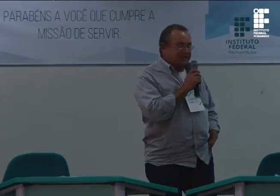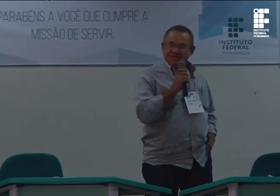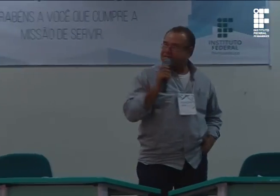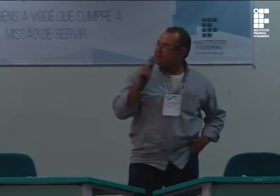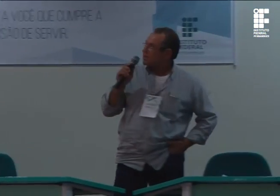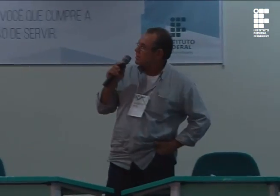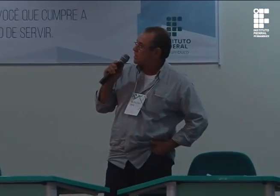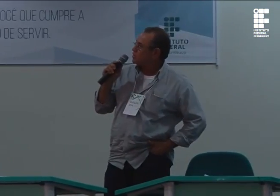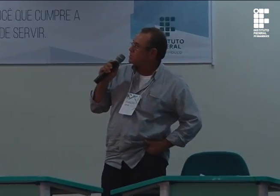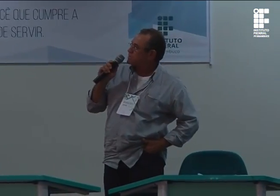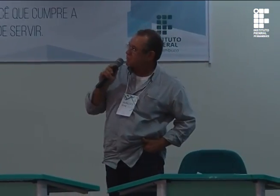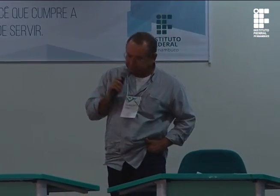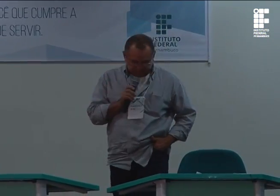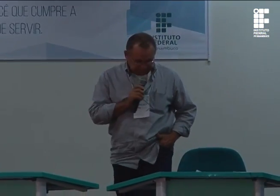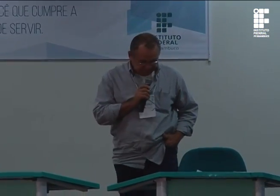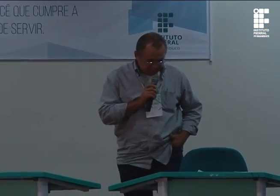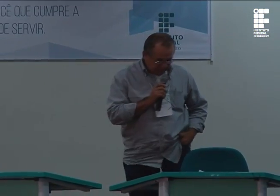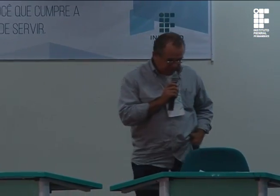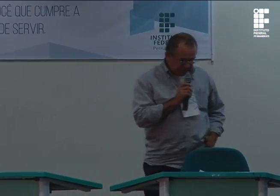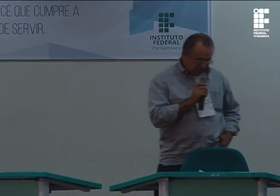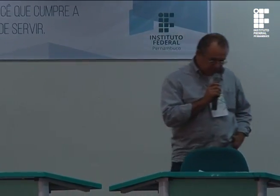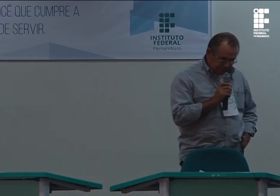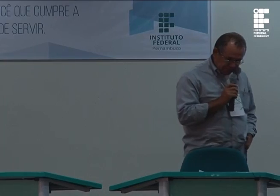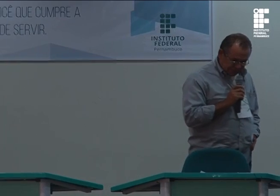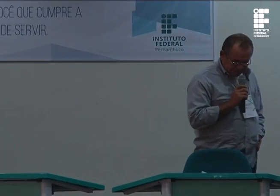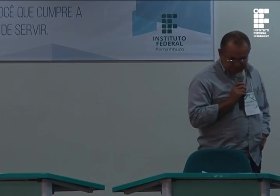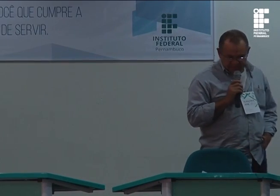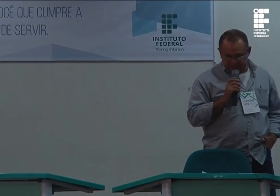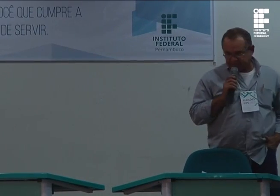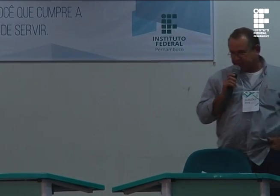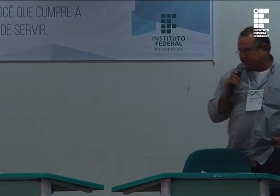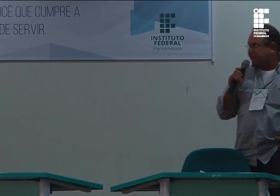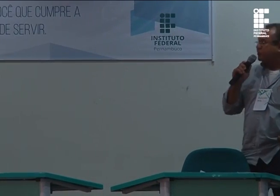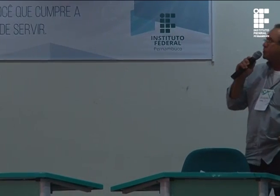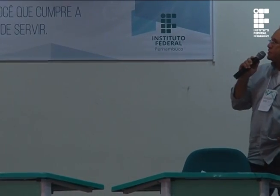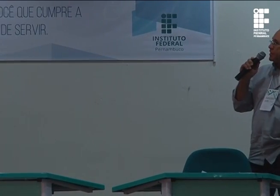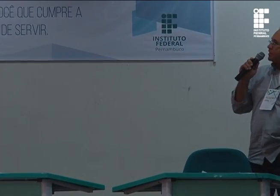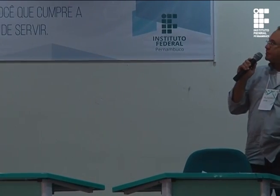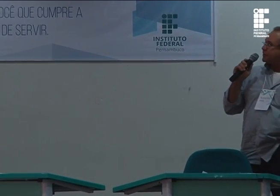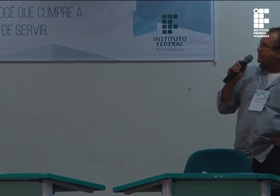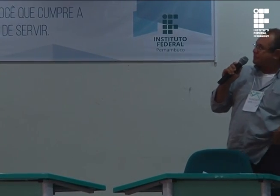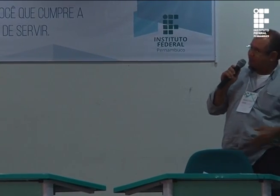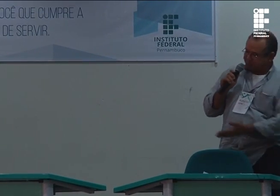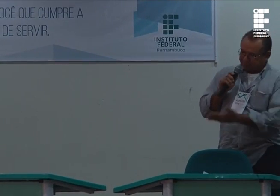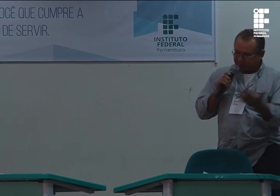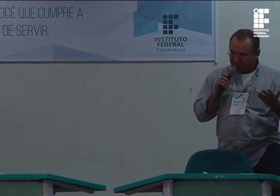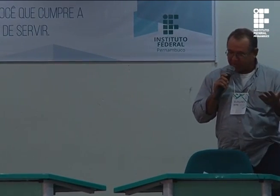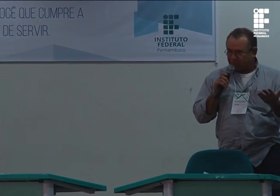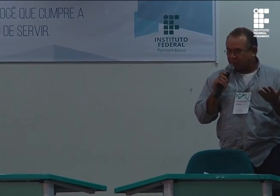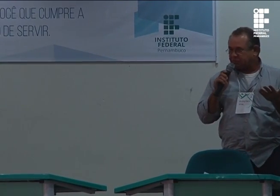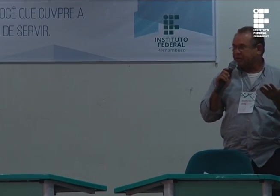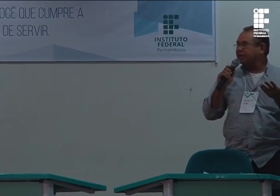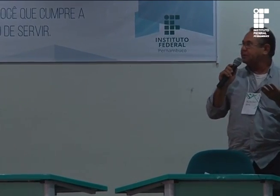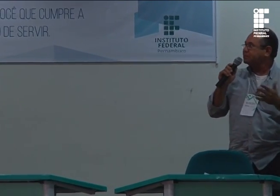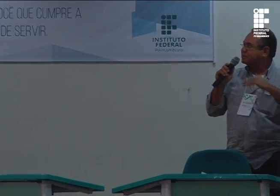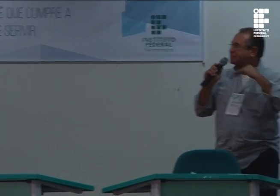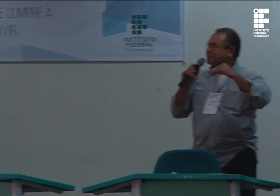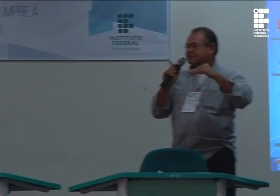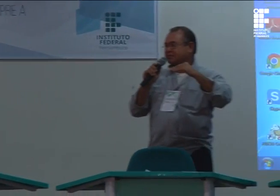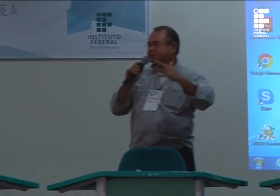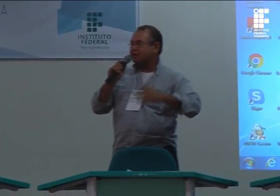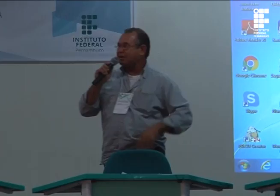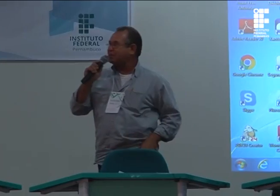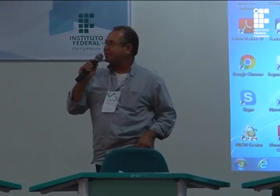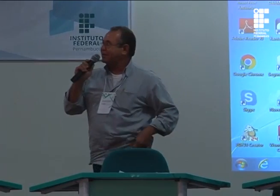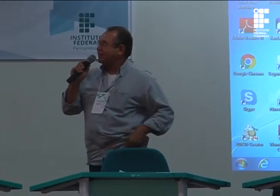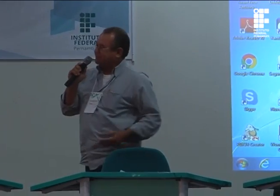Primeiro, agradecer à comissão, à mediadora, que conseguiu, né, acalmar os ânimos e